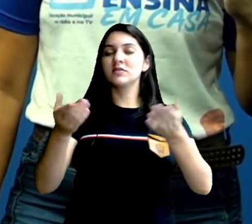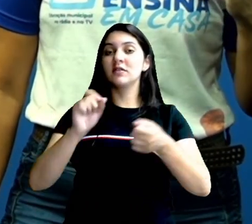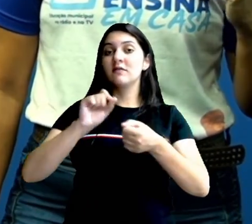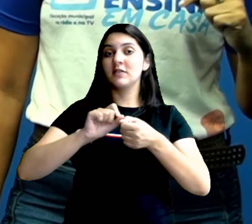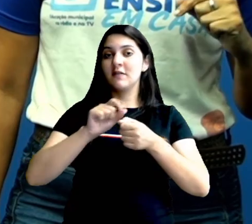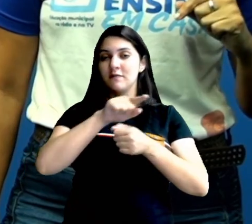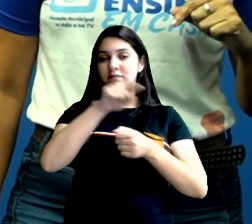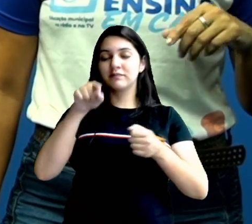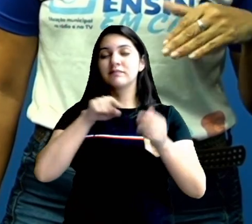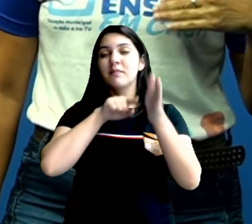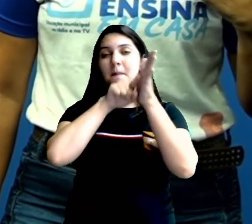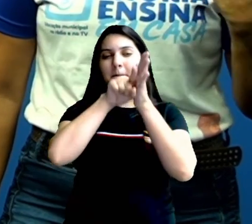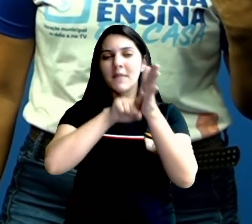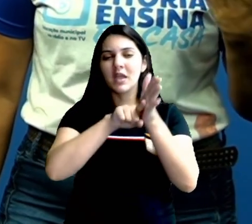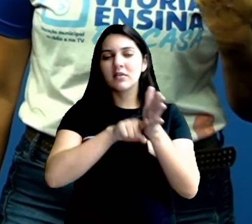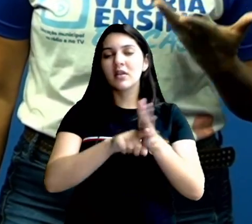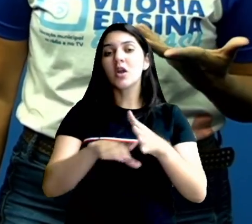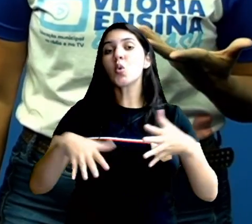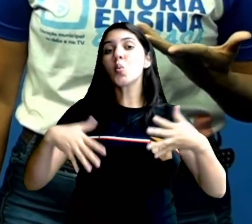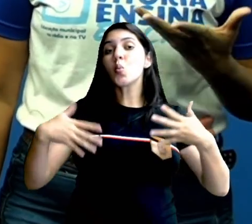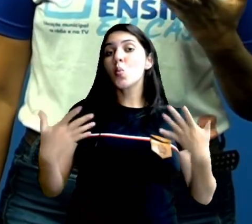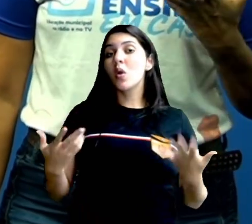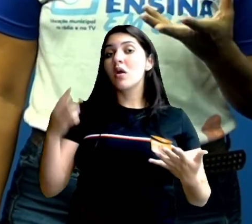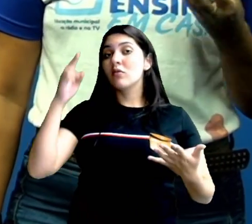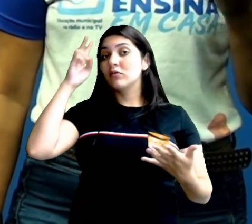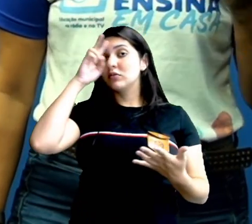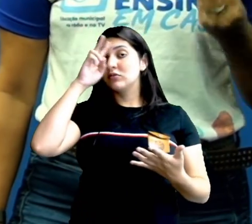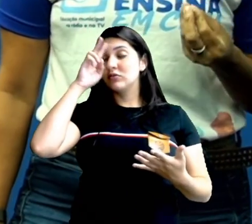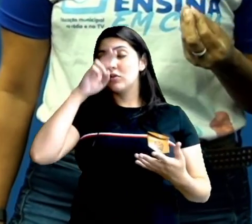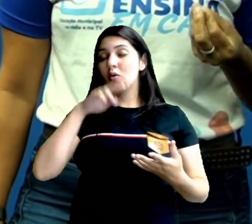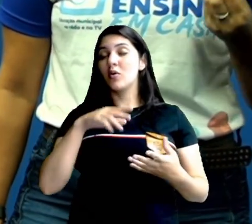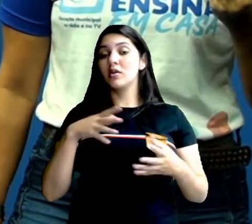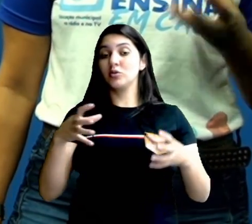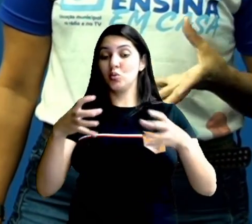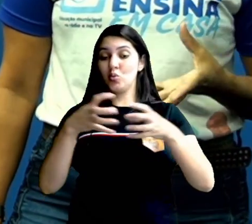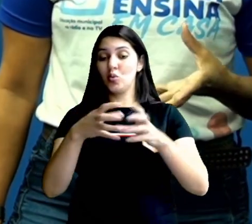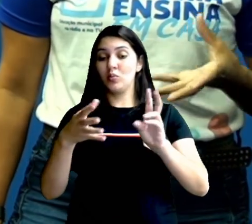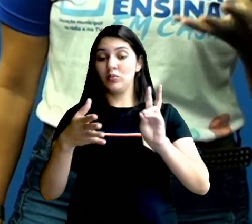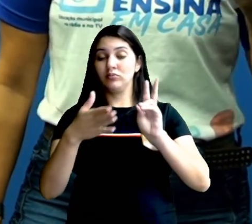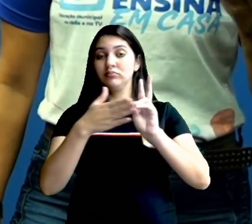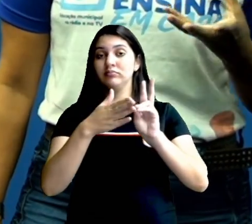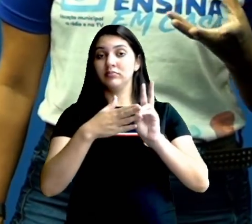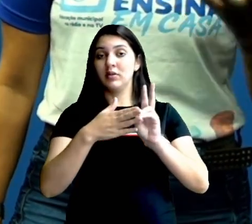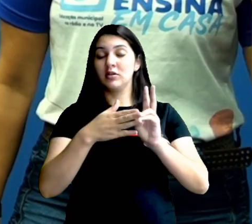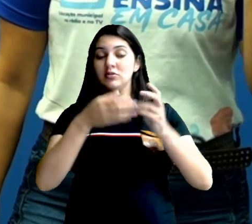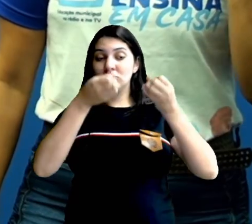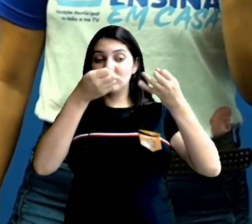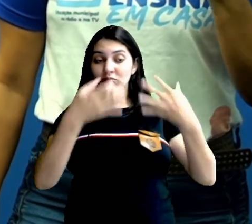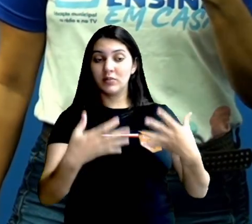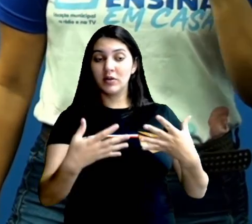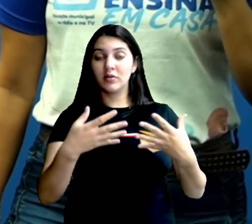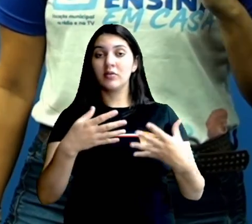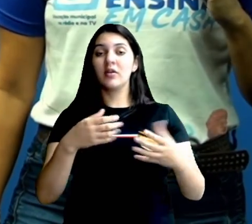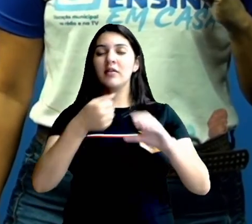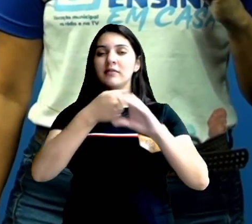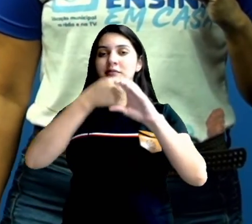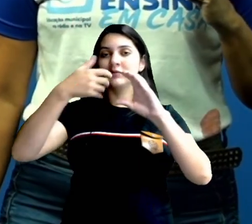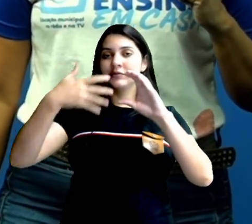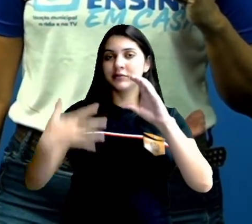vão pesquisar qual é a história que os povos indígenas contam sobre